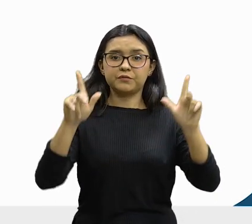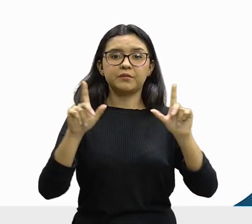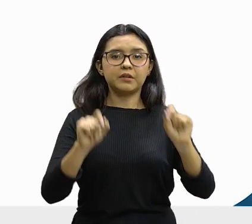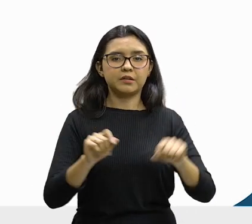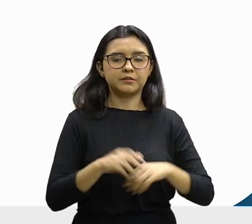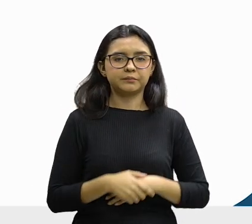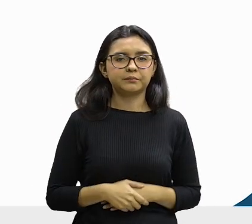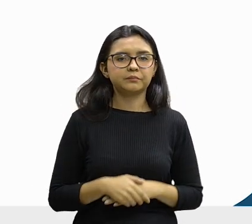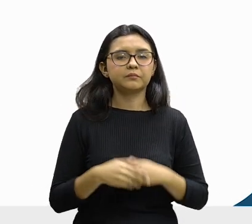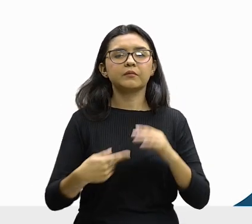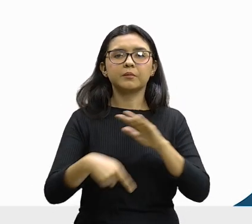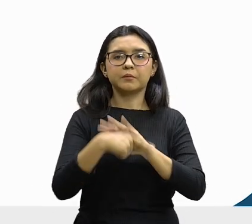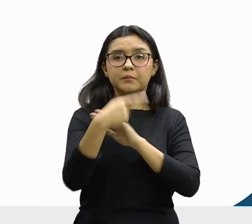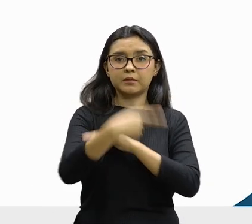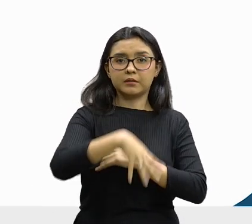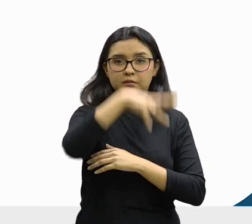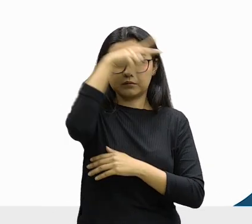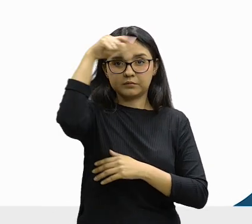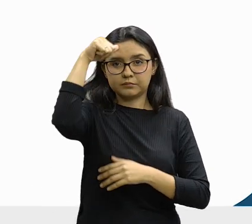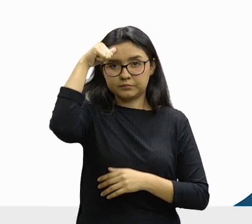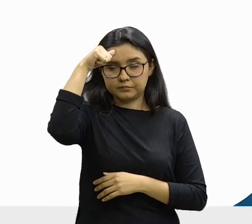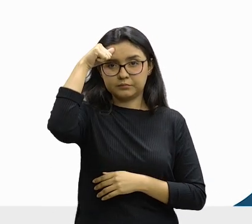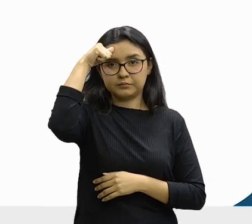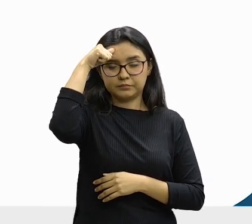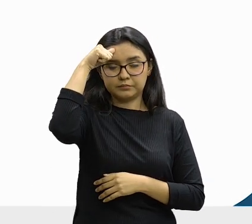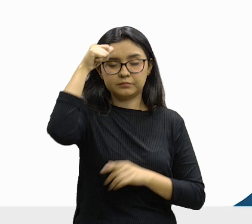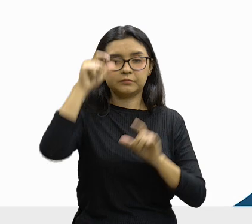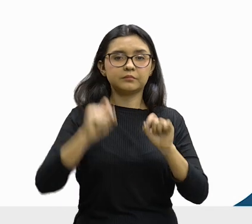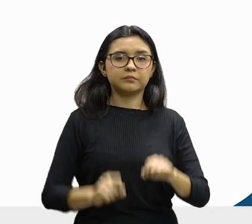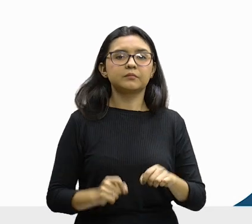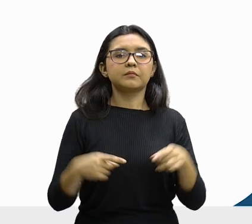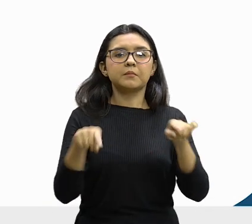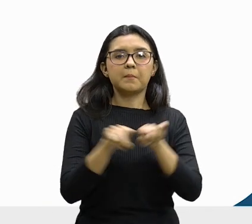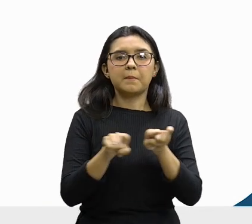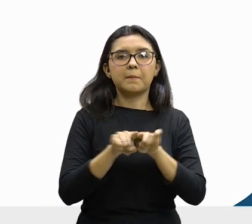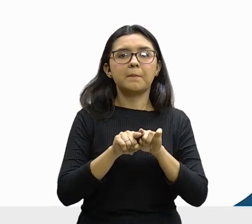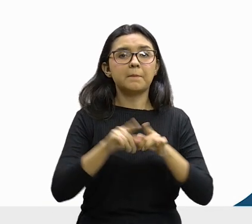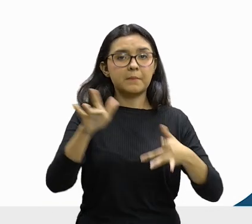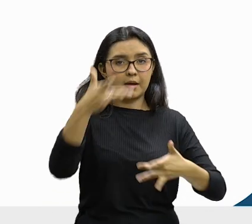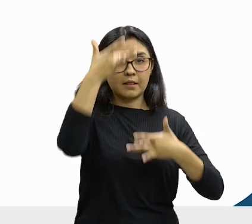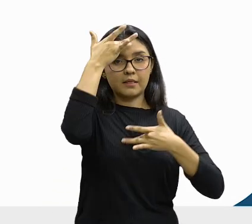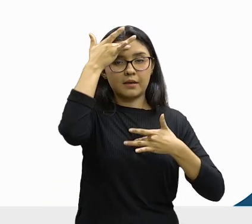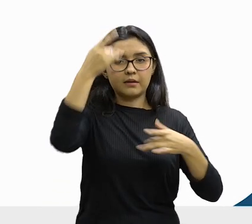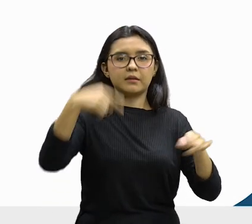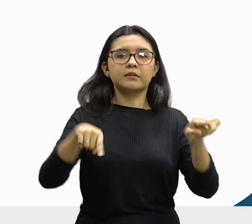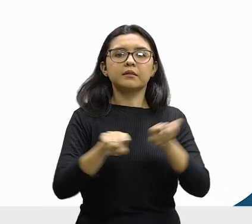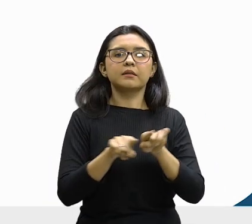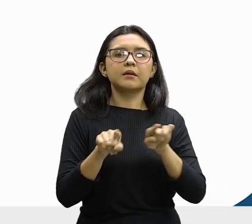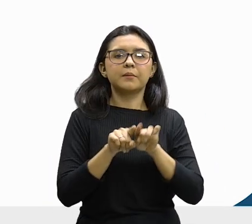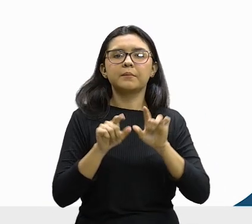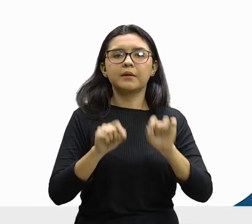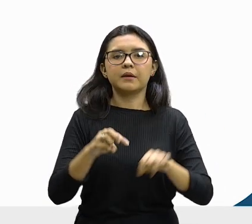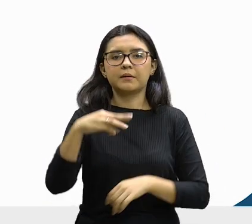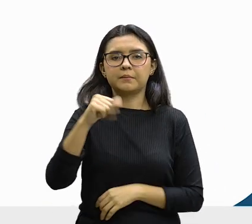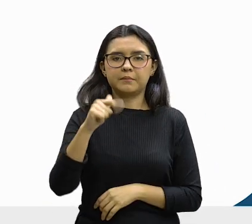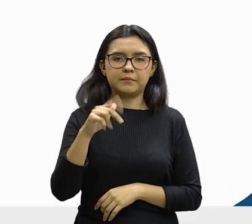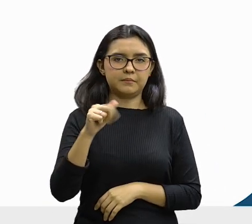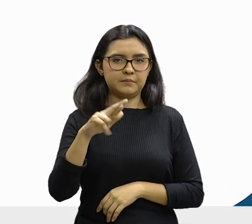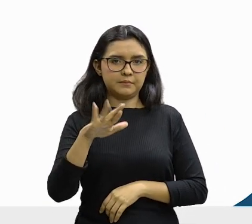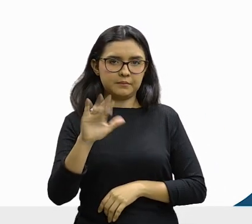2. No estado do Amazonas, a hanseníase e a malária são doenças que merecem atenção profilática específica em função do número de